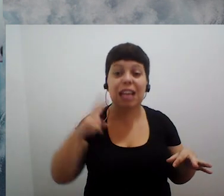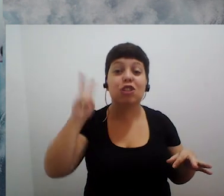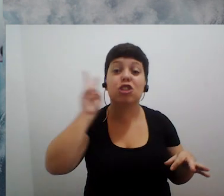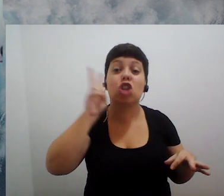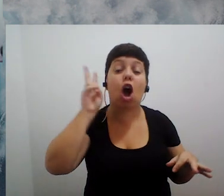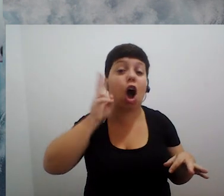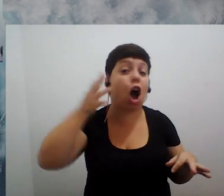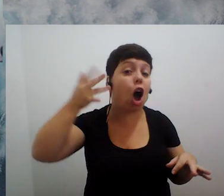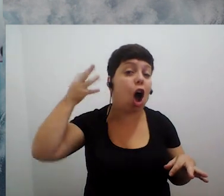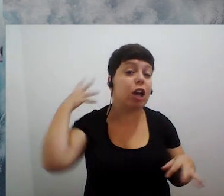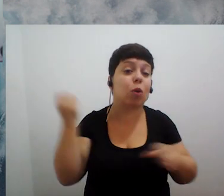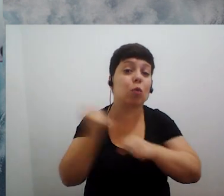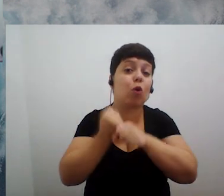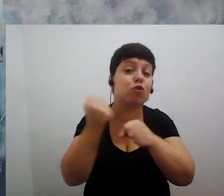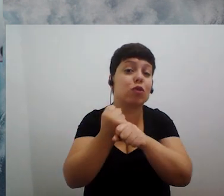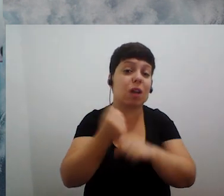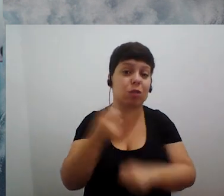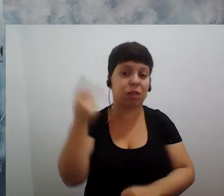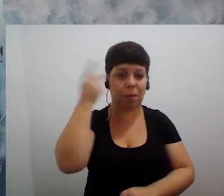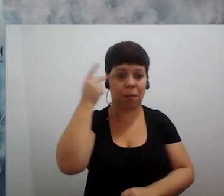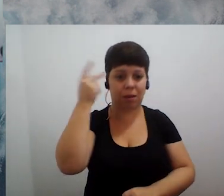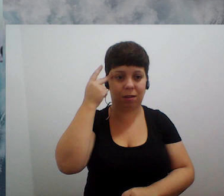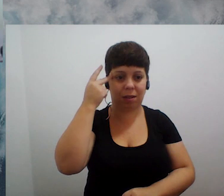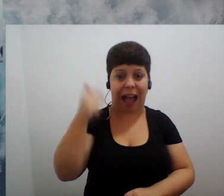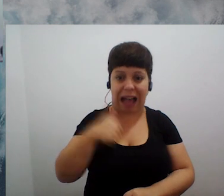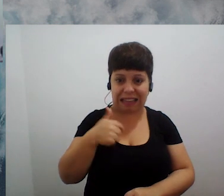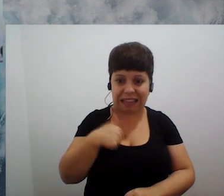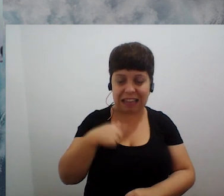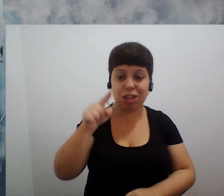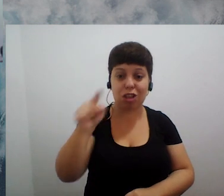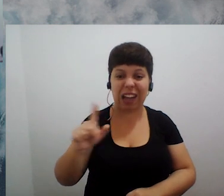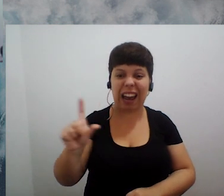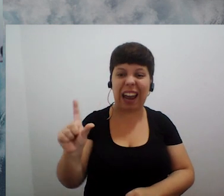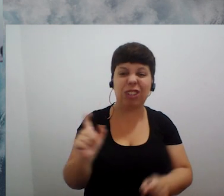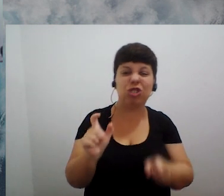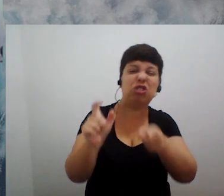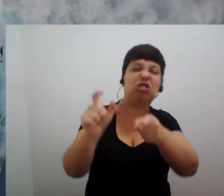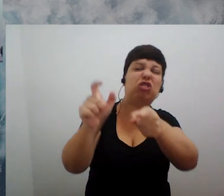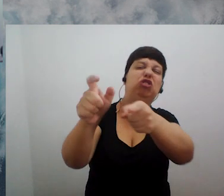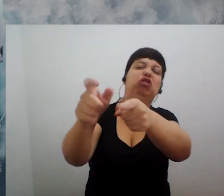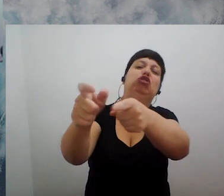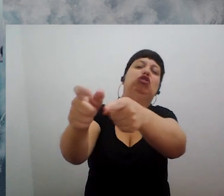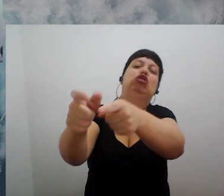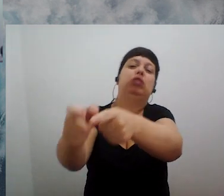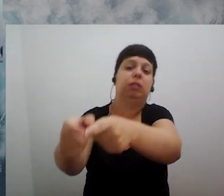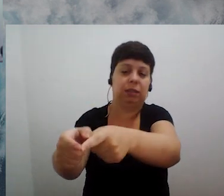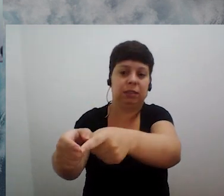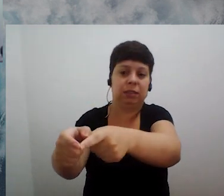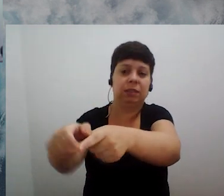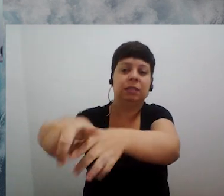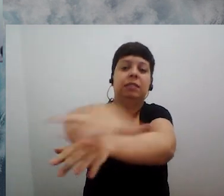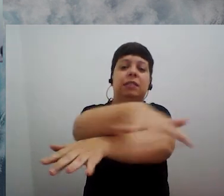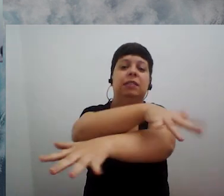com a construção da cidade de São Paulo. A gente está muito na margem da Zona Leste. E no